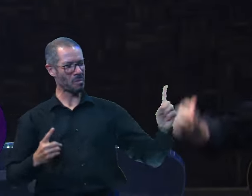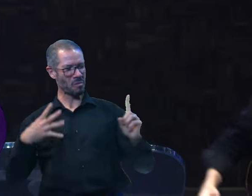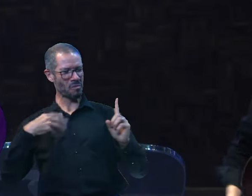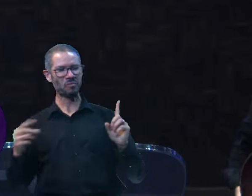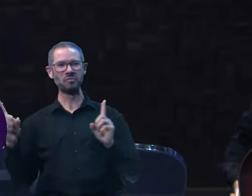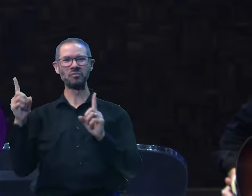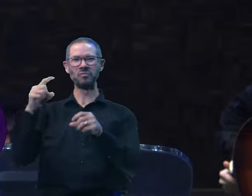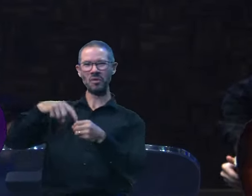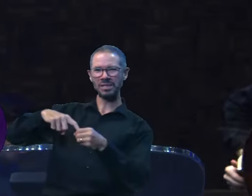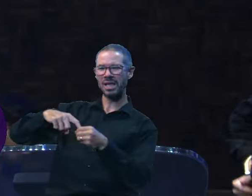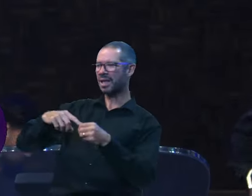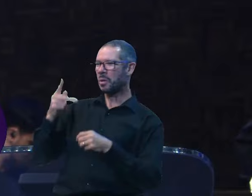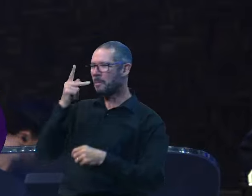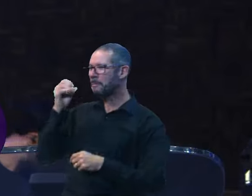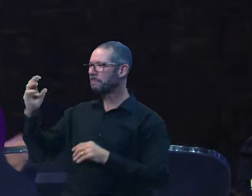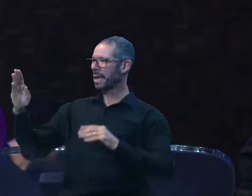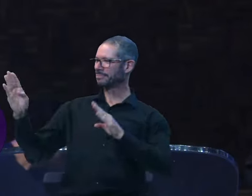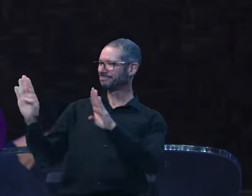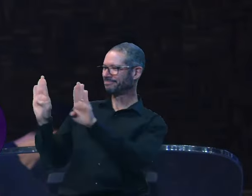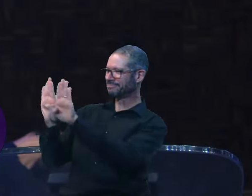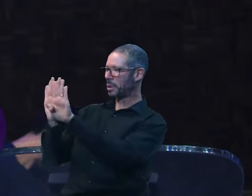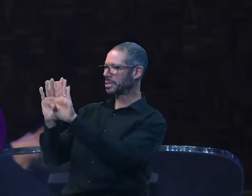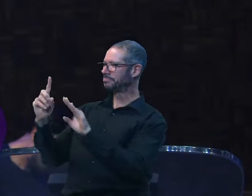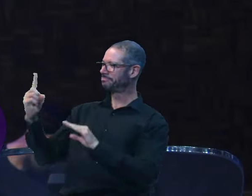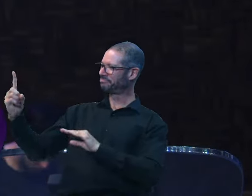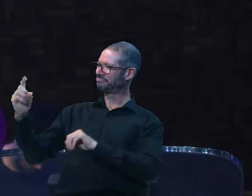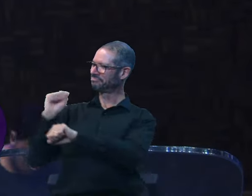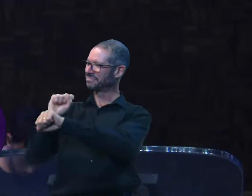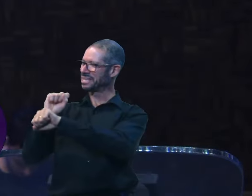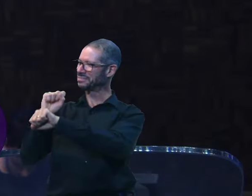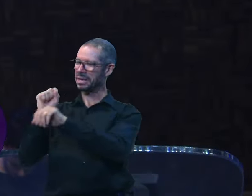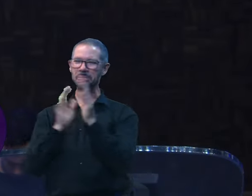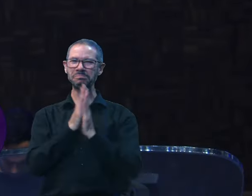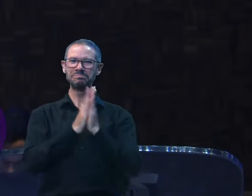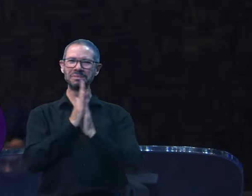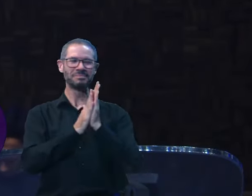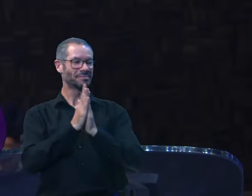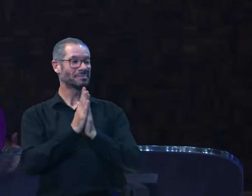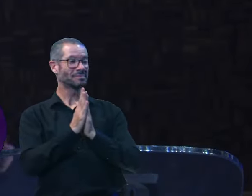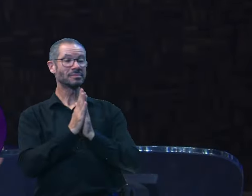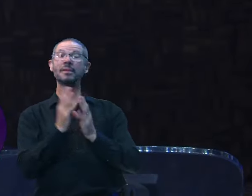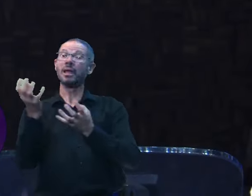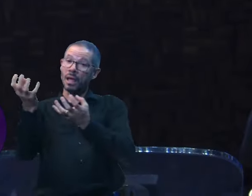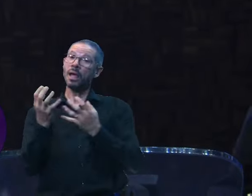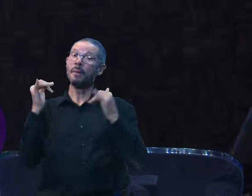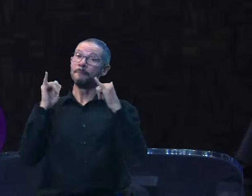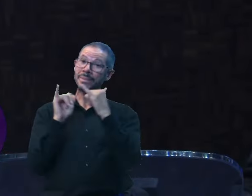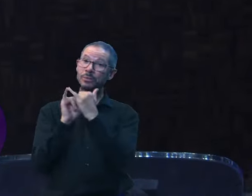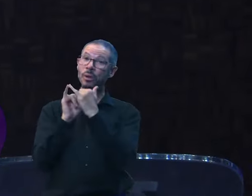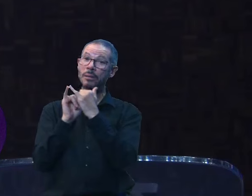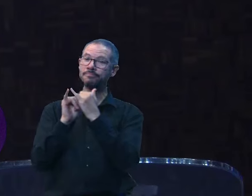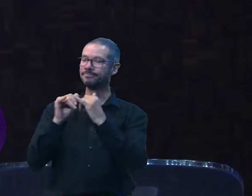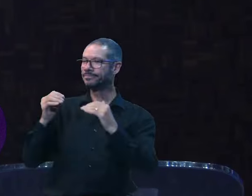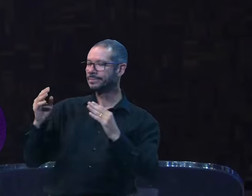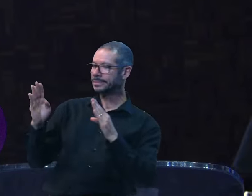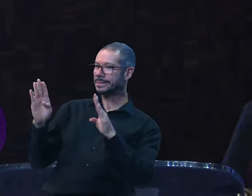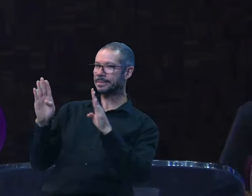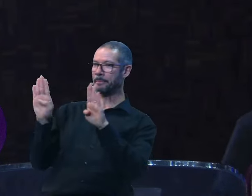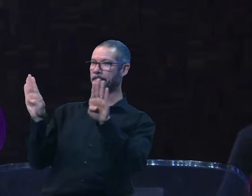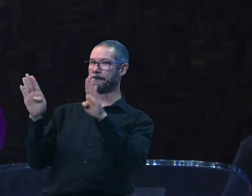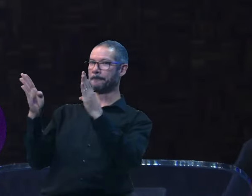O pai estava na porta, esperando. Quer perdoar? Esteja na porta,